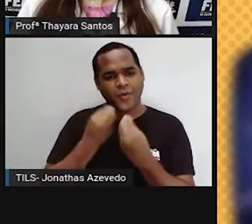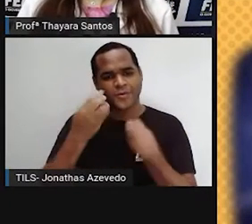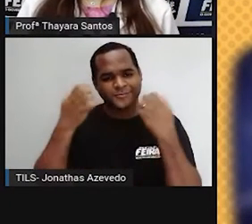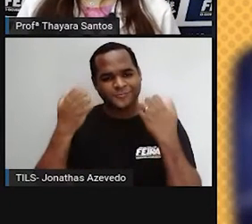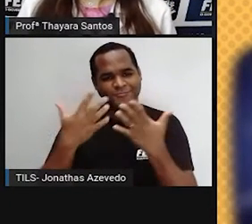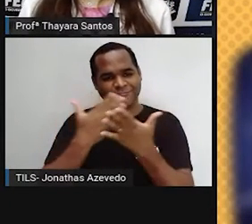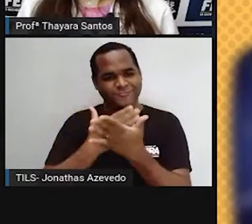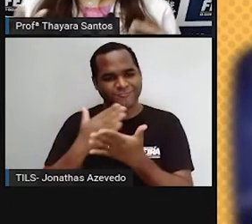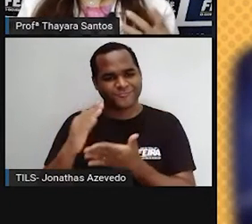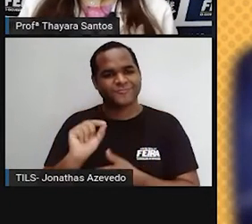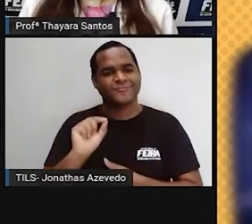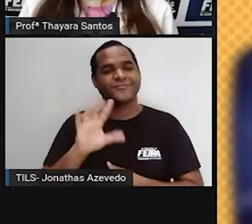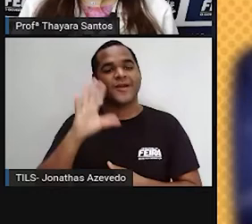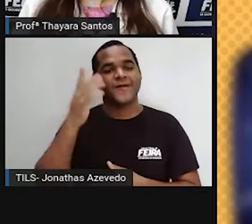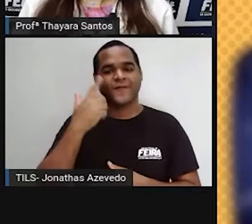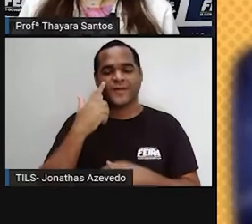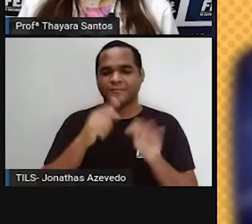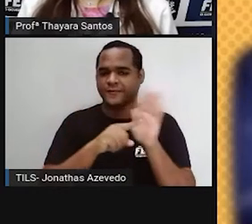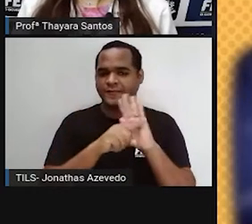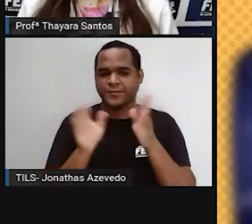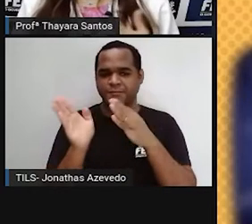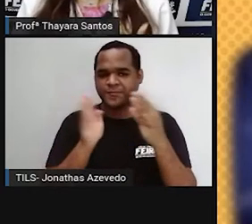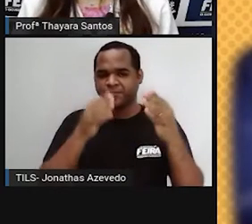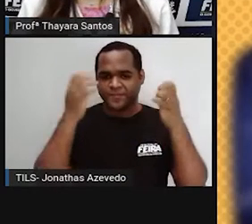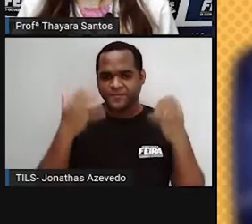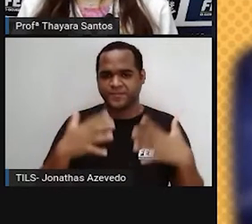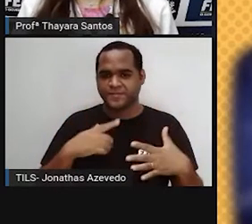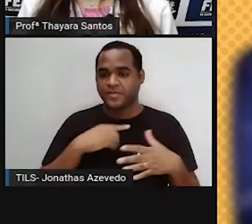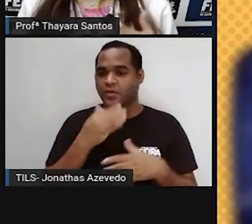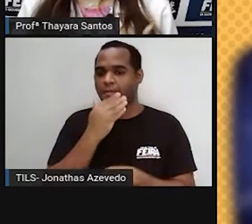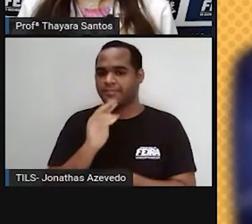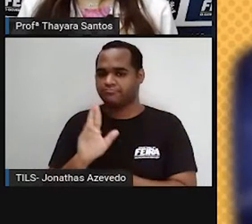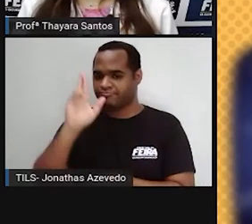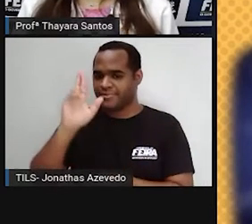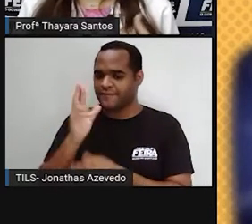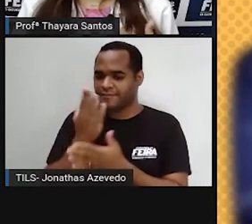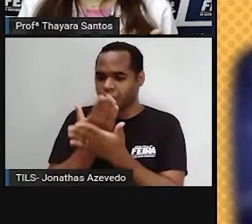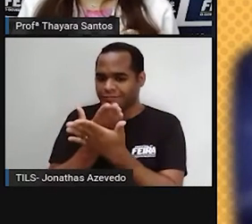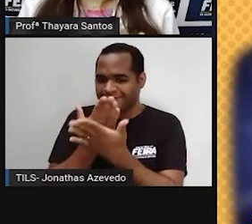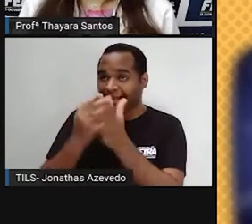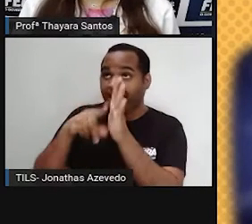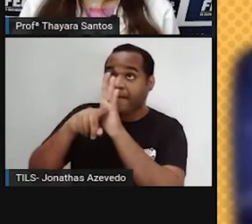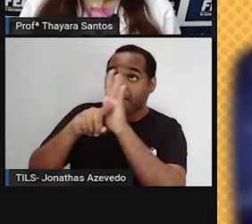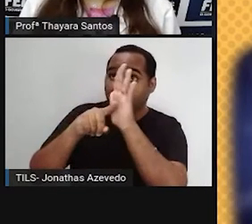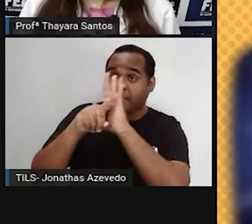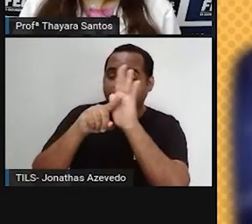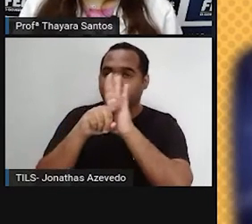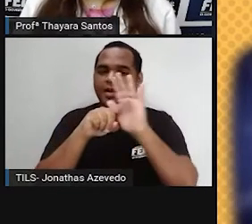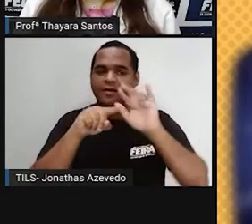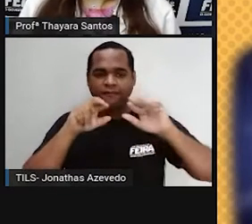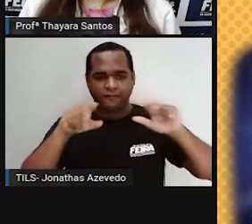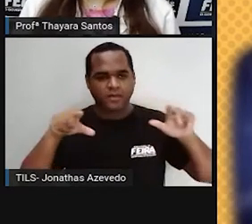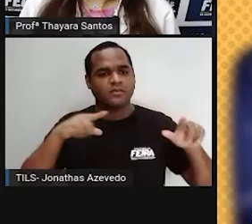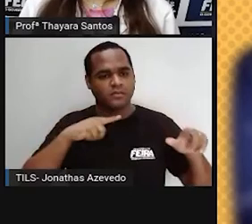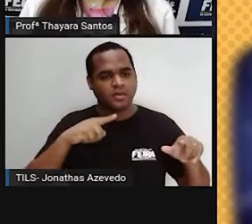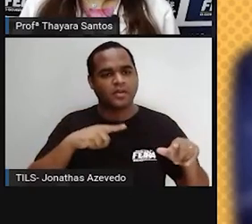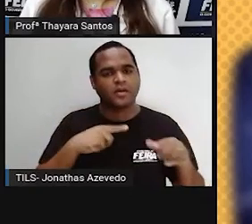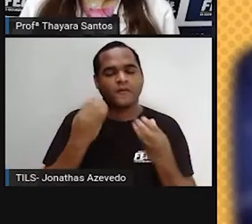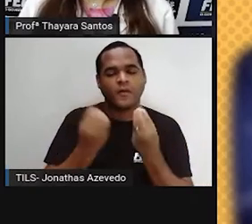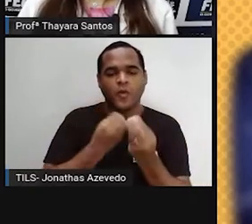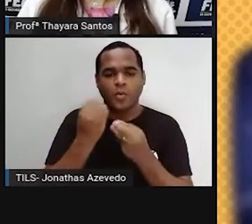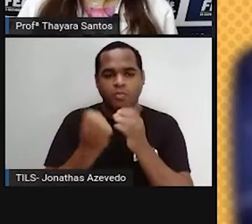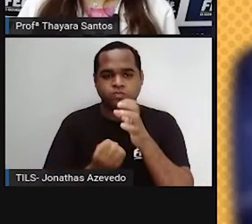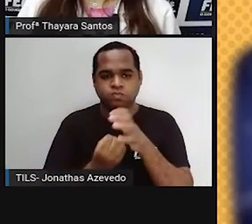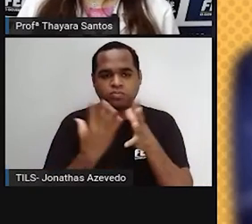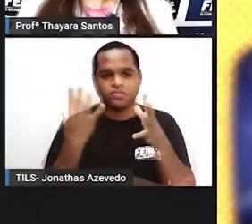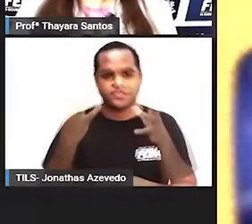agora nesse vídeo. Eu trouxe um videozinho que tem um astrônomo aí que vai explicar para a gente o que é essa teoria do Big Bang, tá? Então, prestem